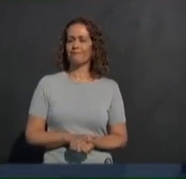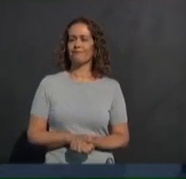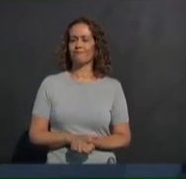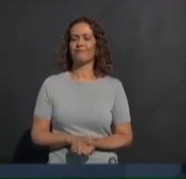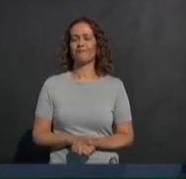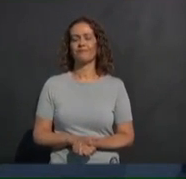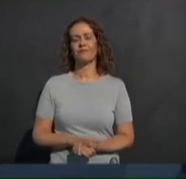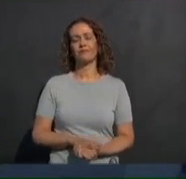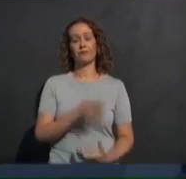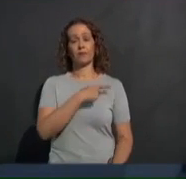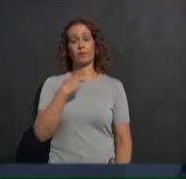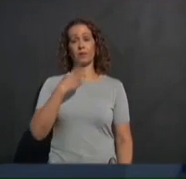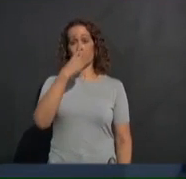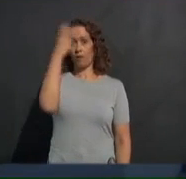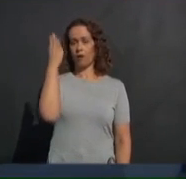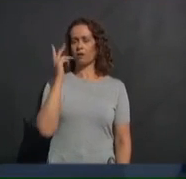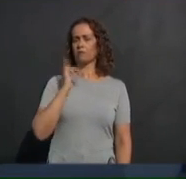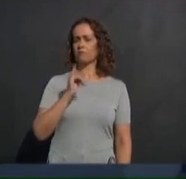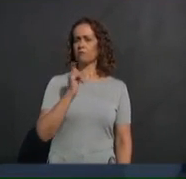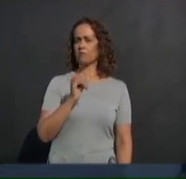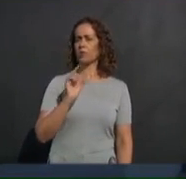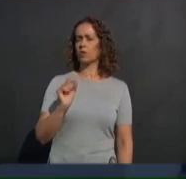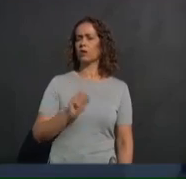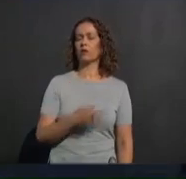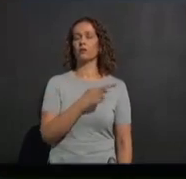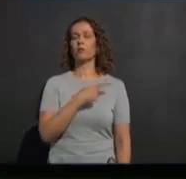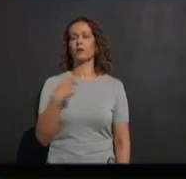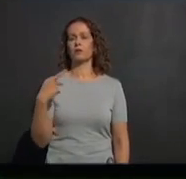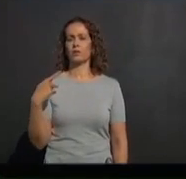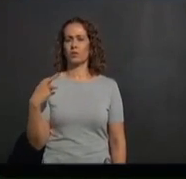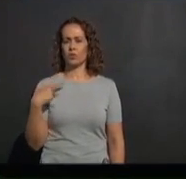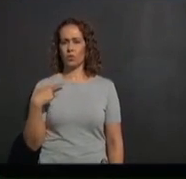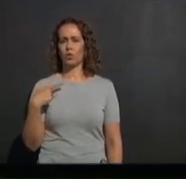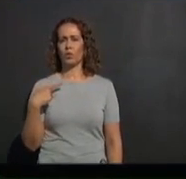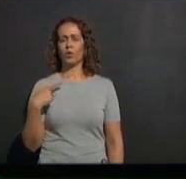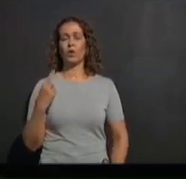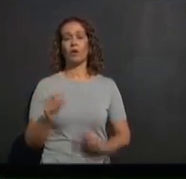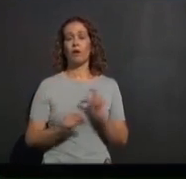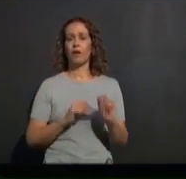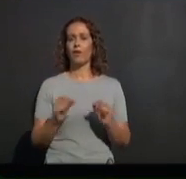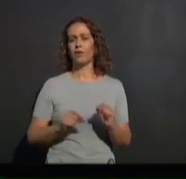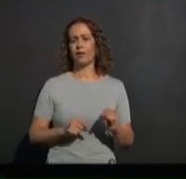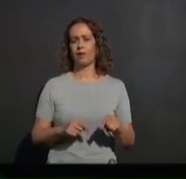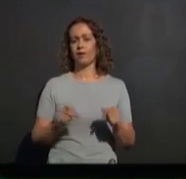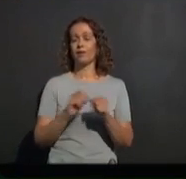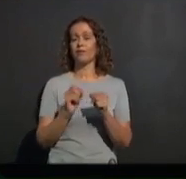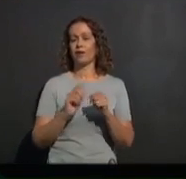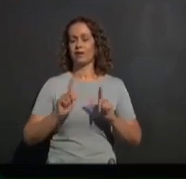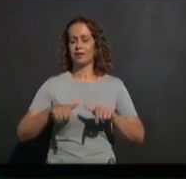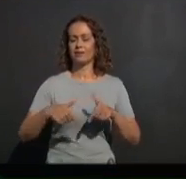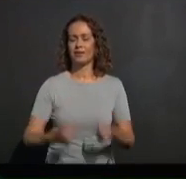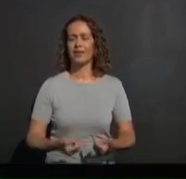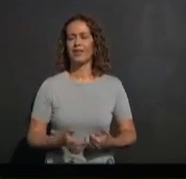Sabe o que o pastor Márcio sempre fala para a gente? Uma das funções do pastor é colocar as ovelhas para acasalar.